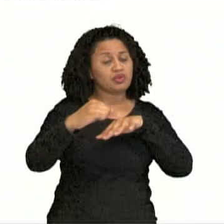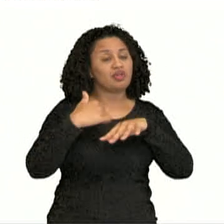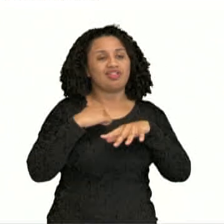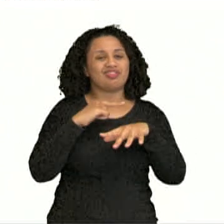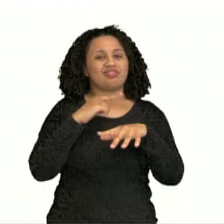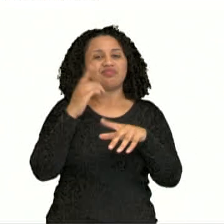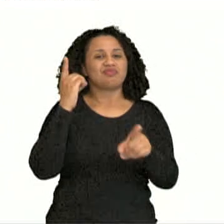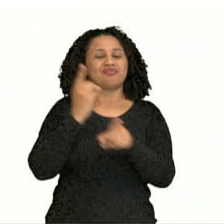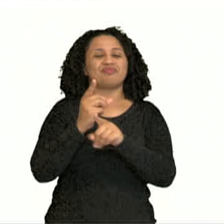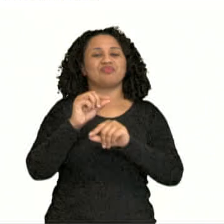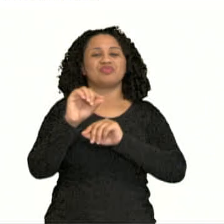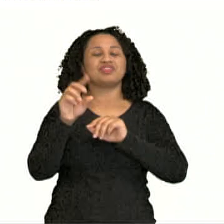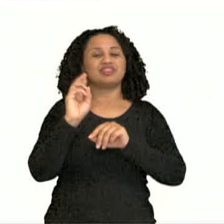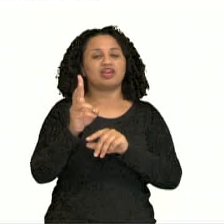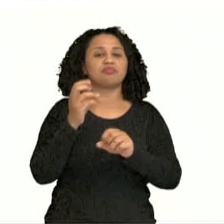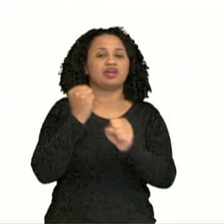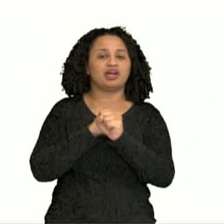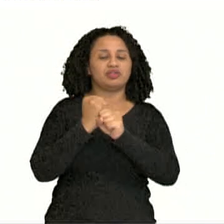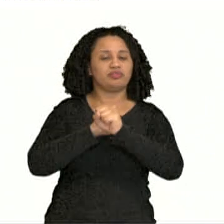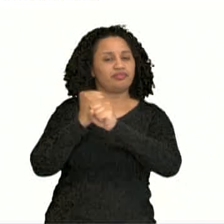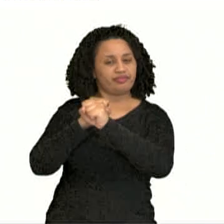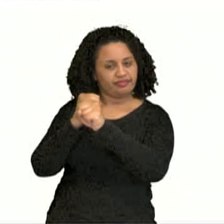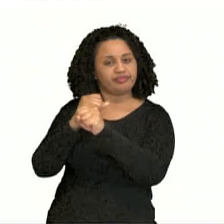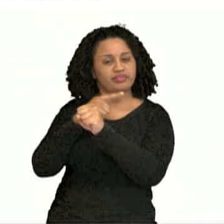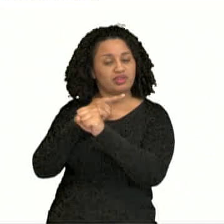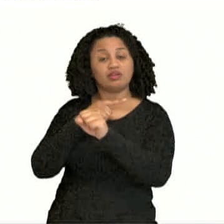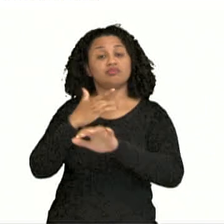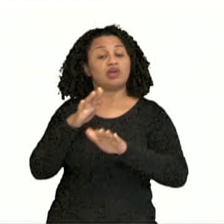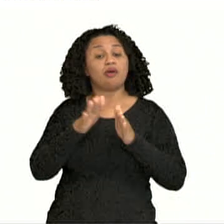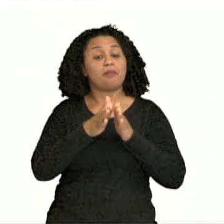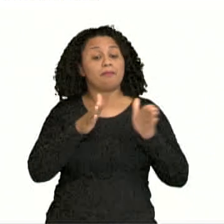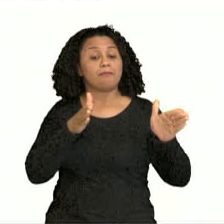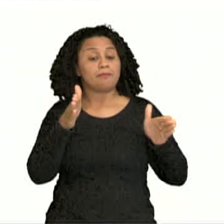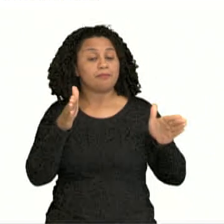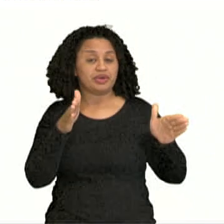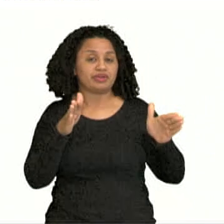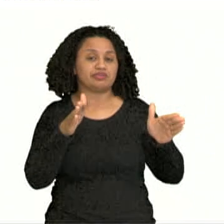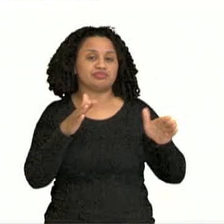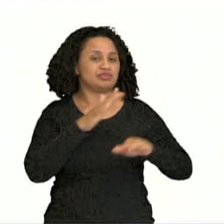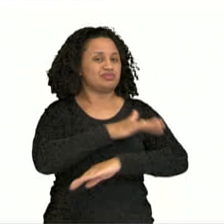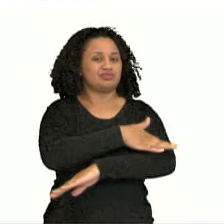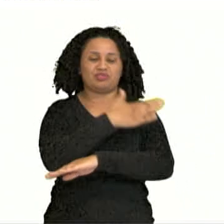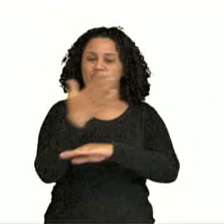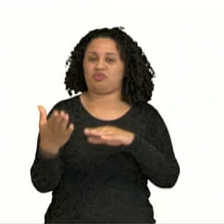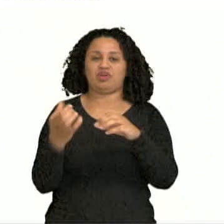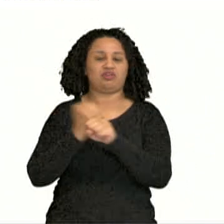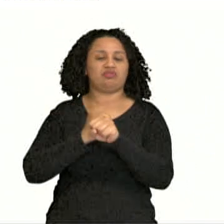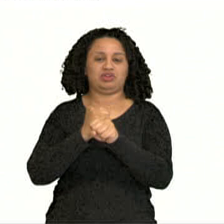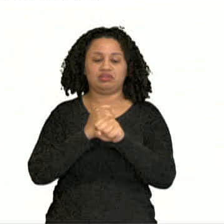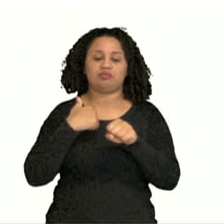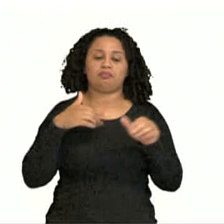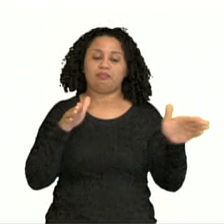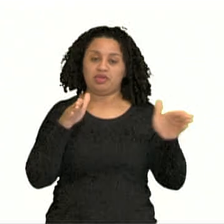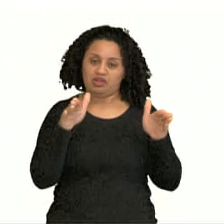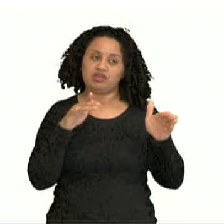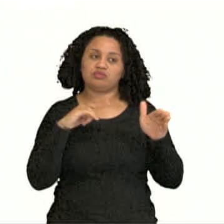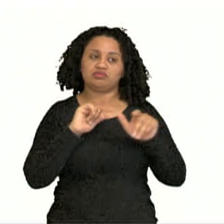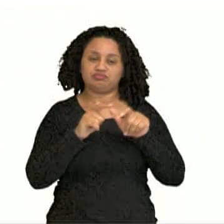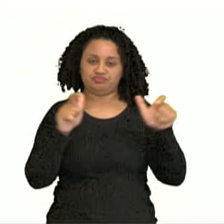estruturas todo ano. Só em alguns períodos, quando ela está em período de reprodução.